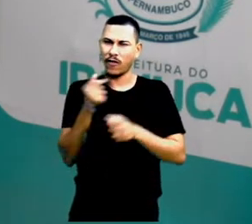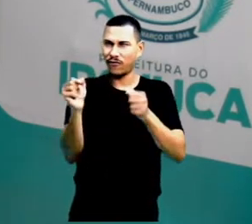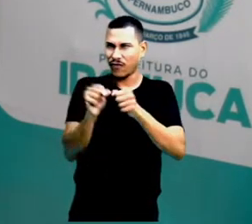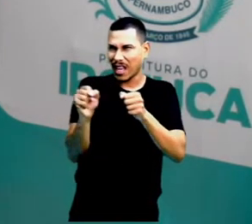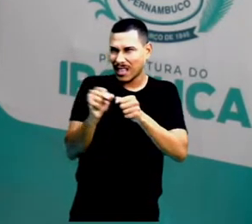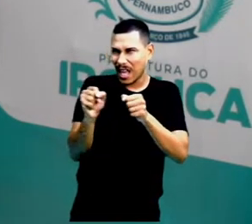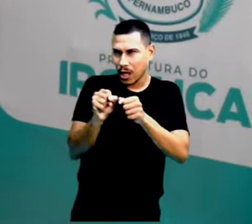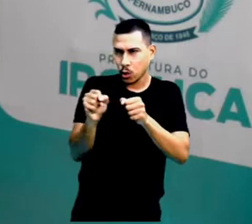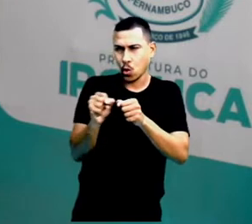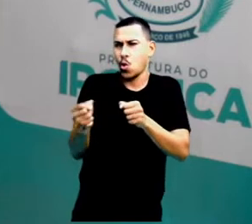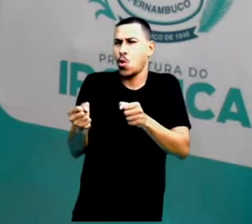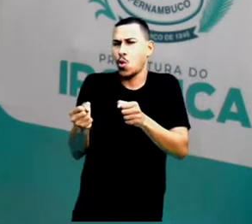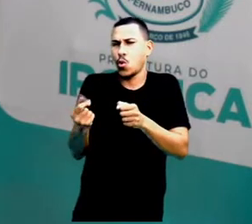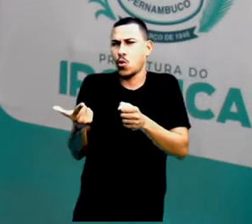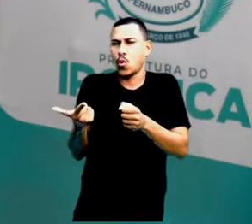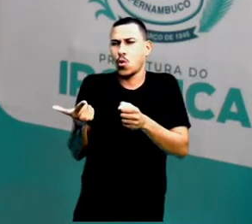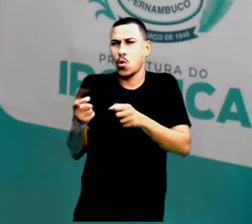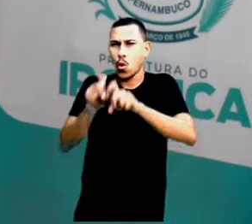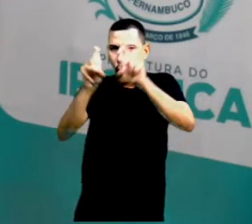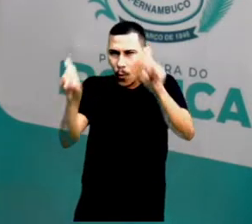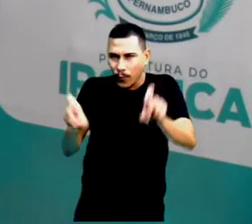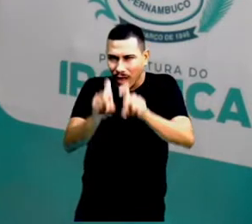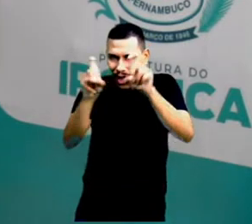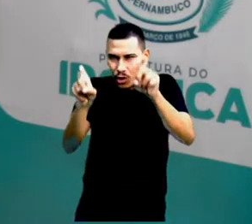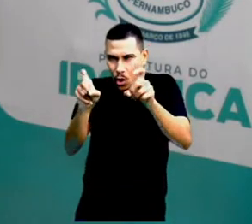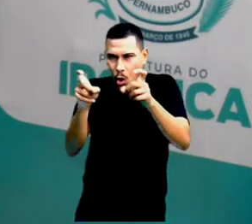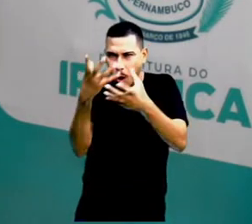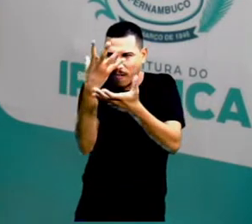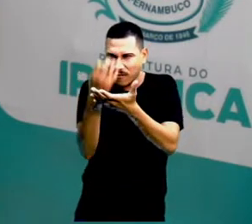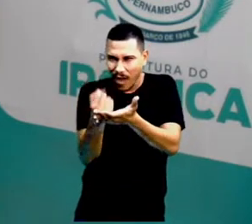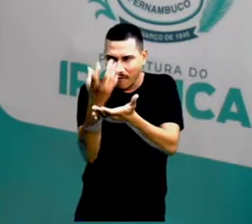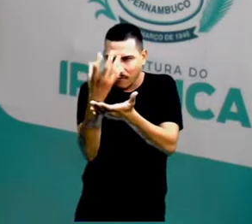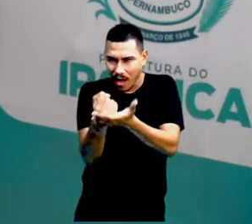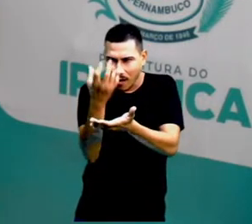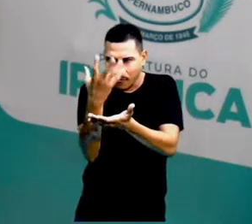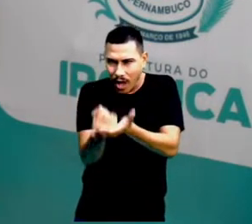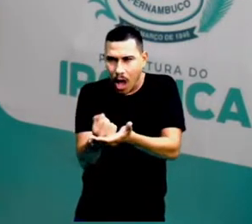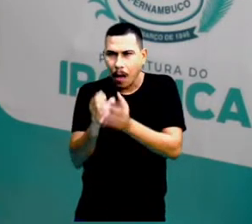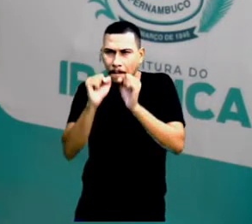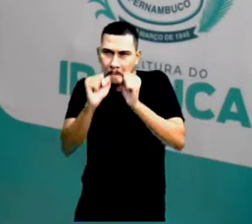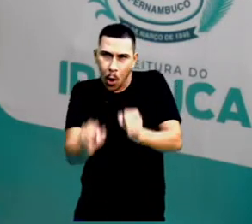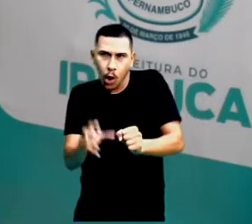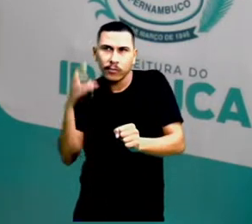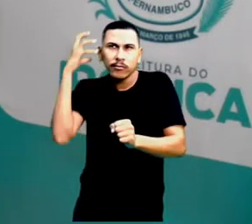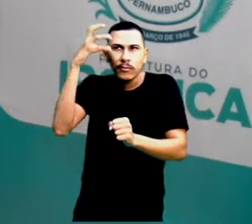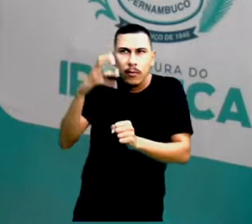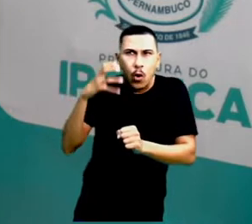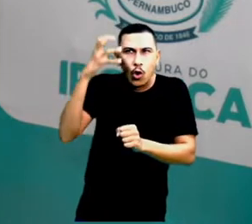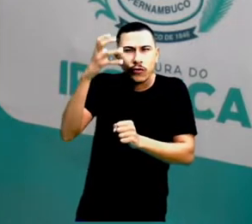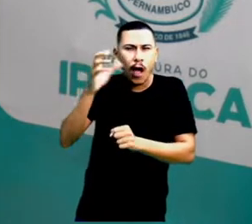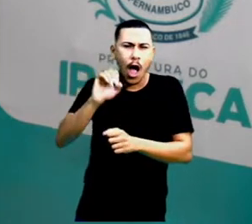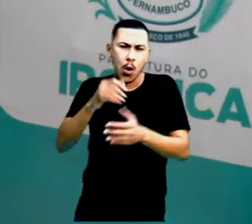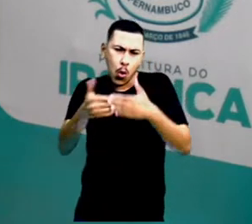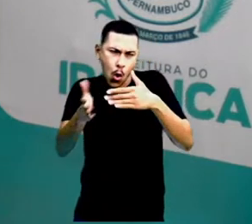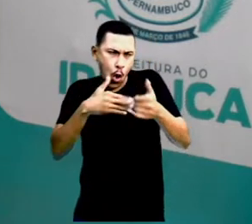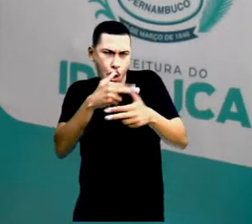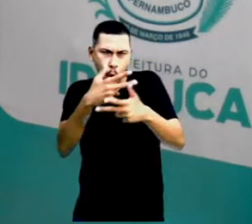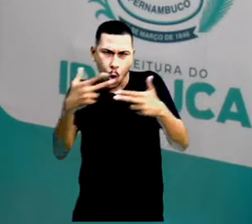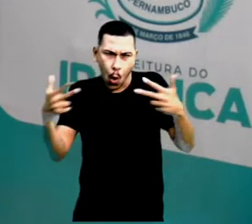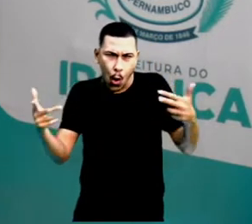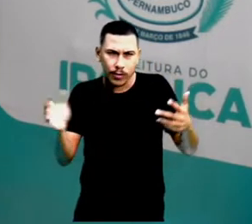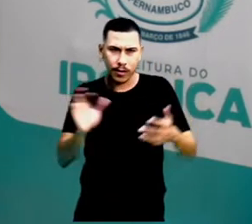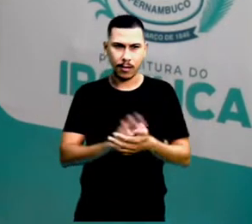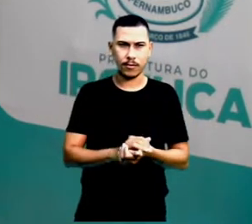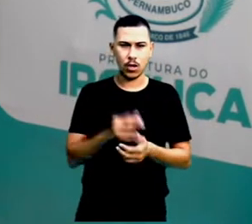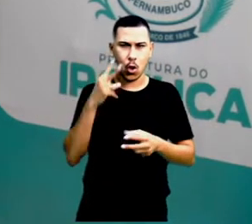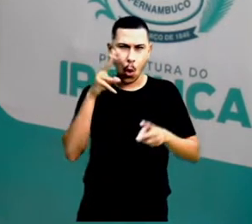download de um arquivo de mídia, uma música, um áudio, um podcast. Olha aqui, se o carregamento